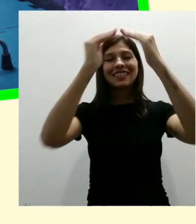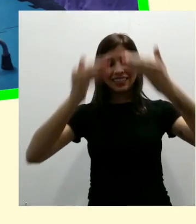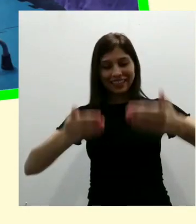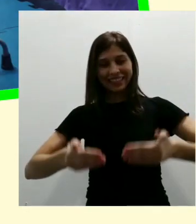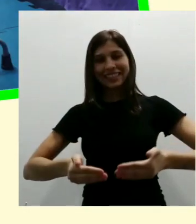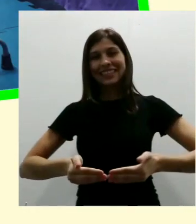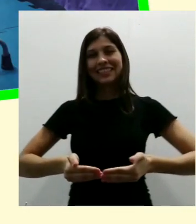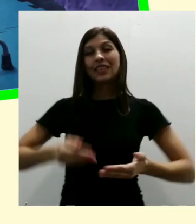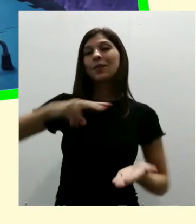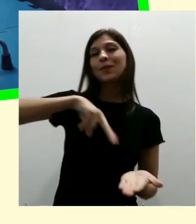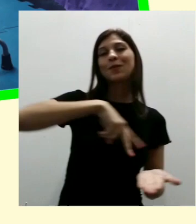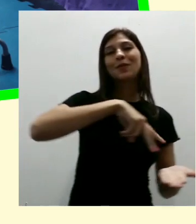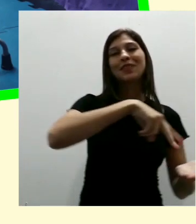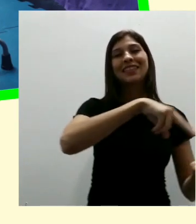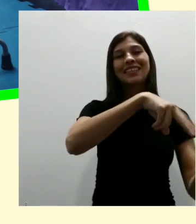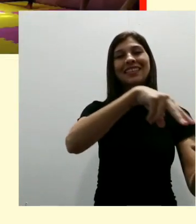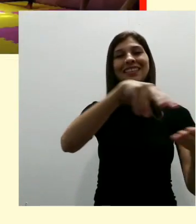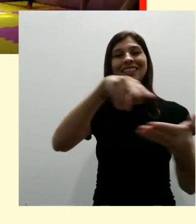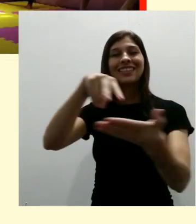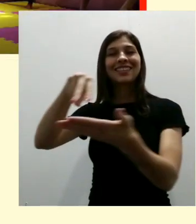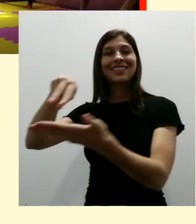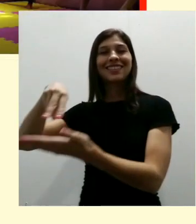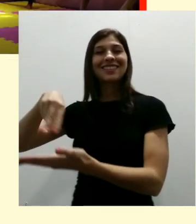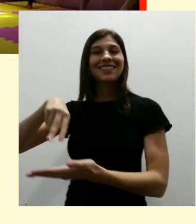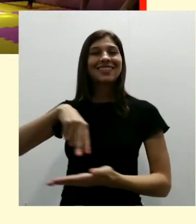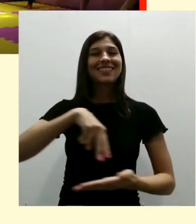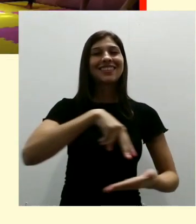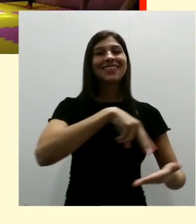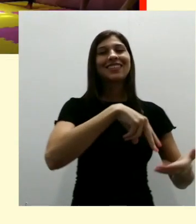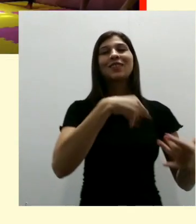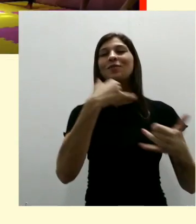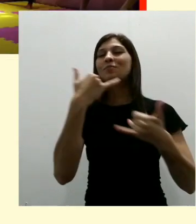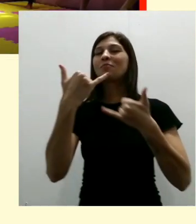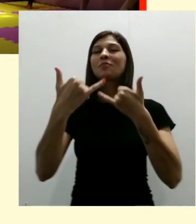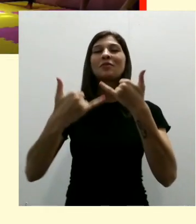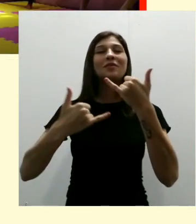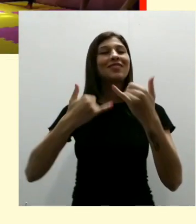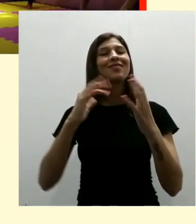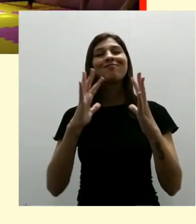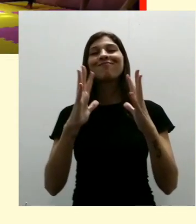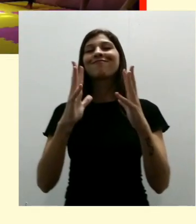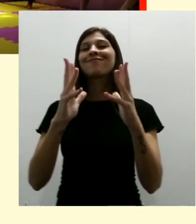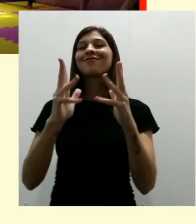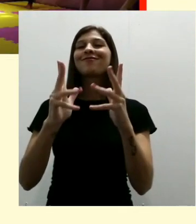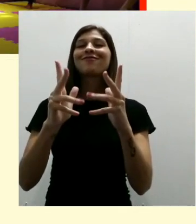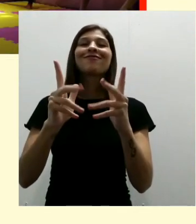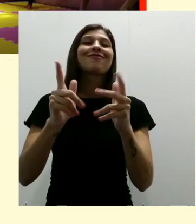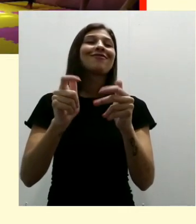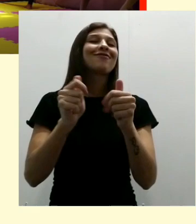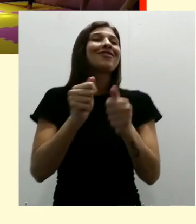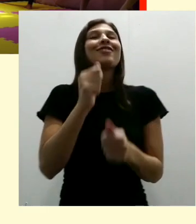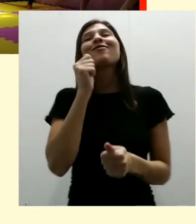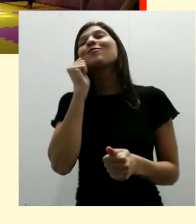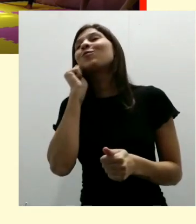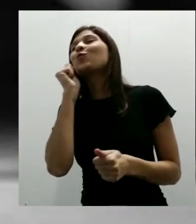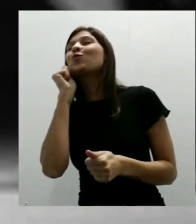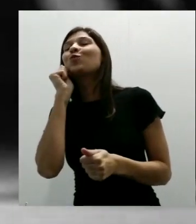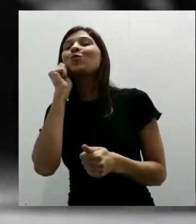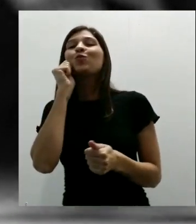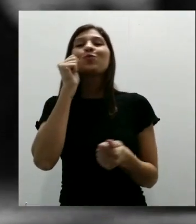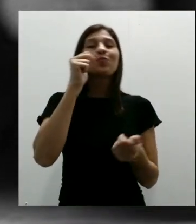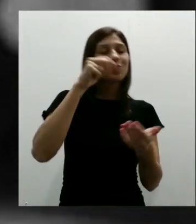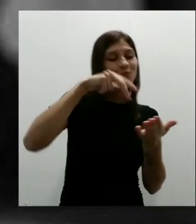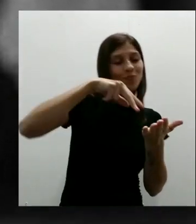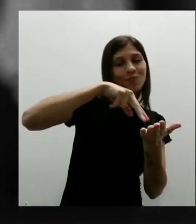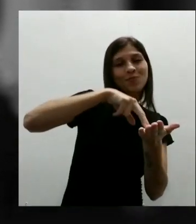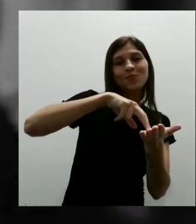nos encantam com suas peripécias e também com a doçura e a leveza que só tem